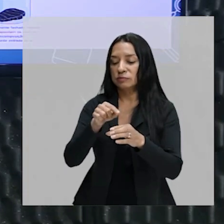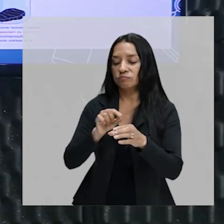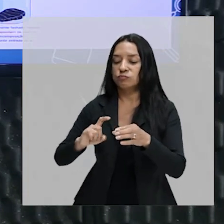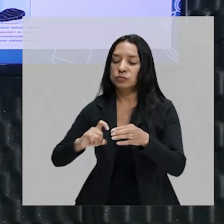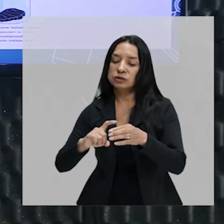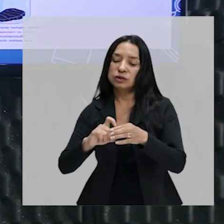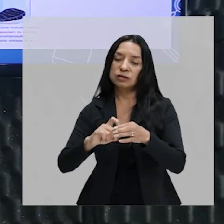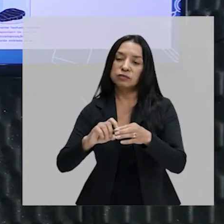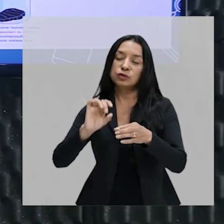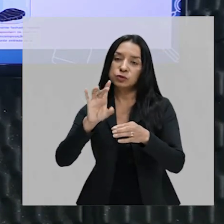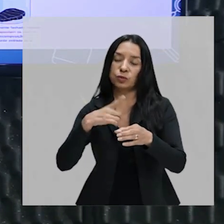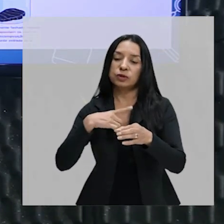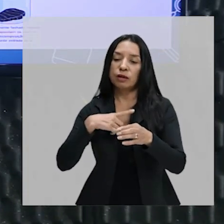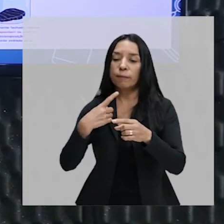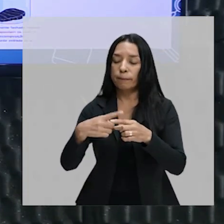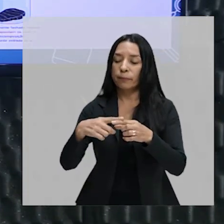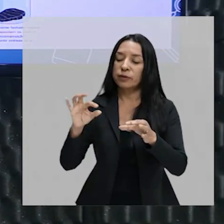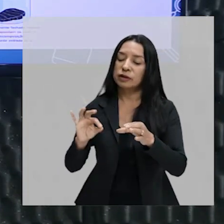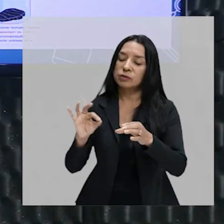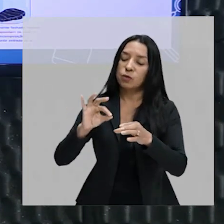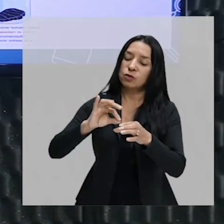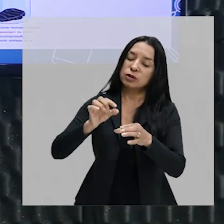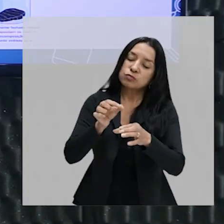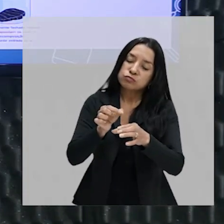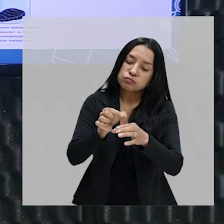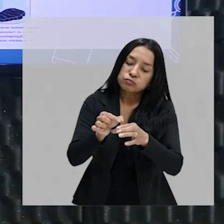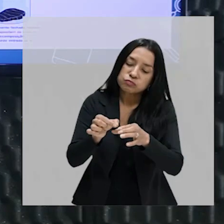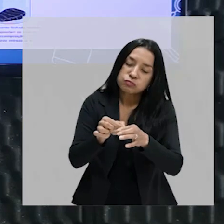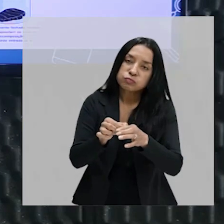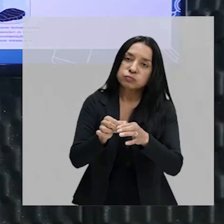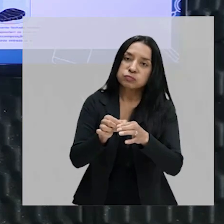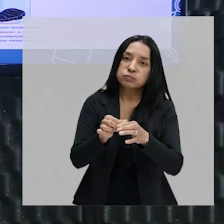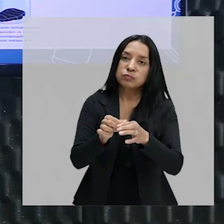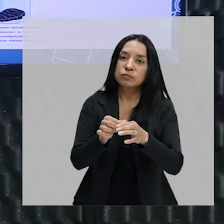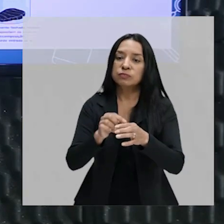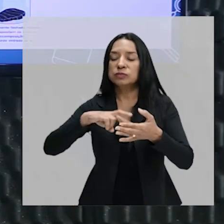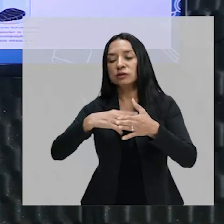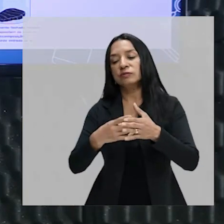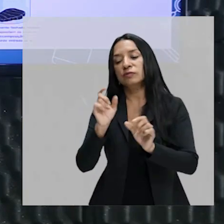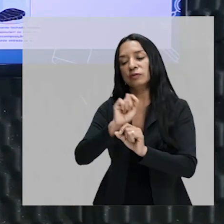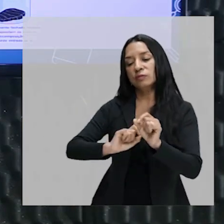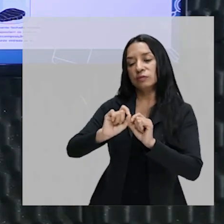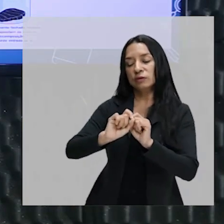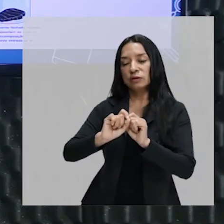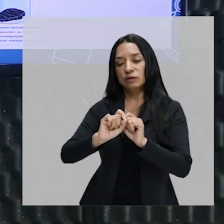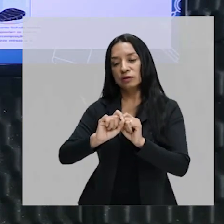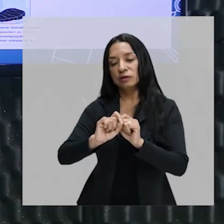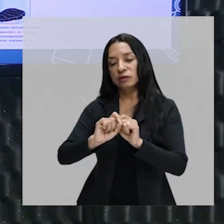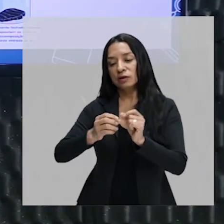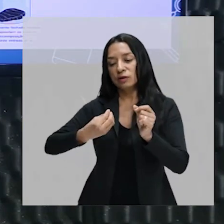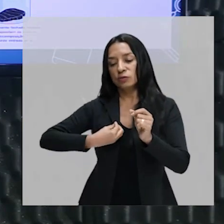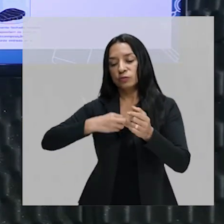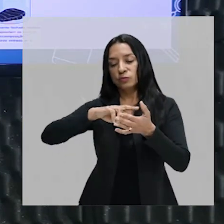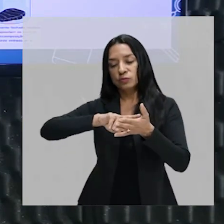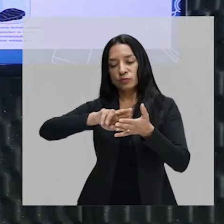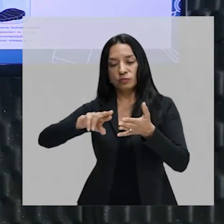só estão presentes porque essas moscas colocaram seus ali isso significa dizer que os seres vivos